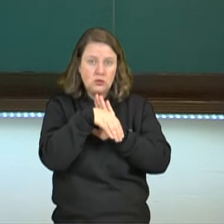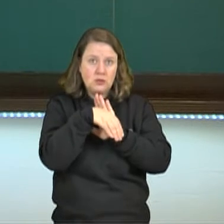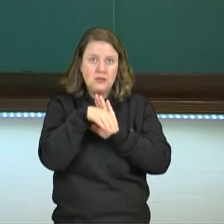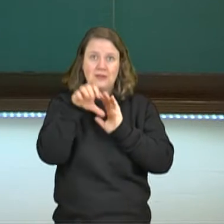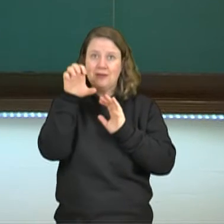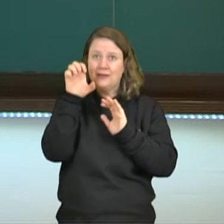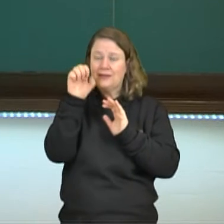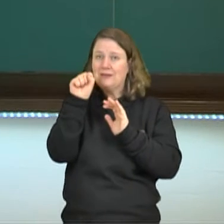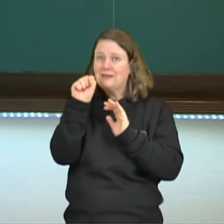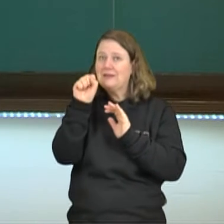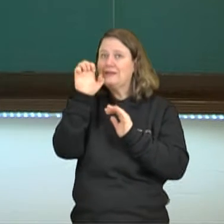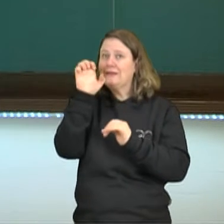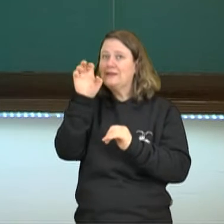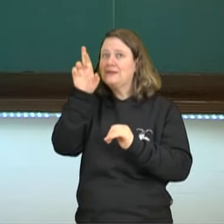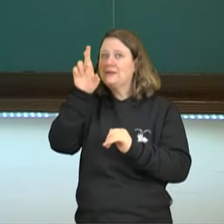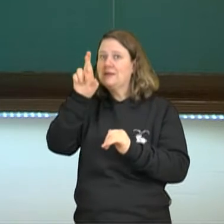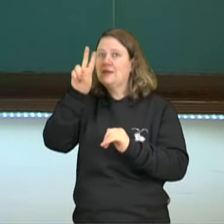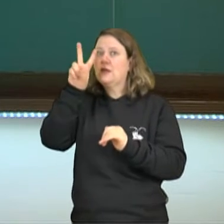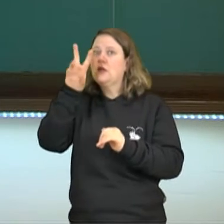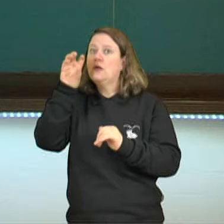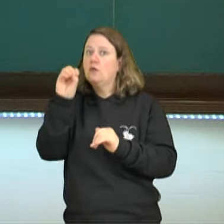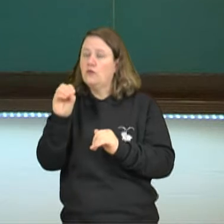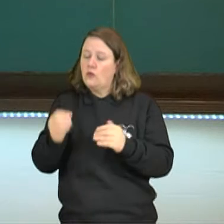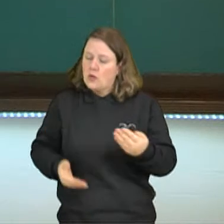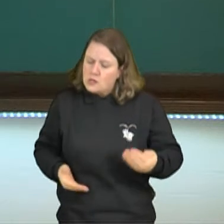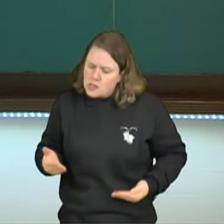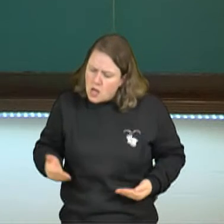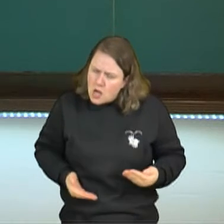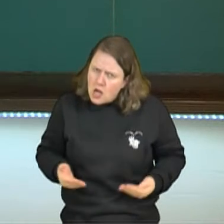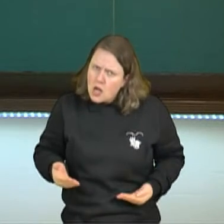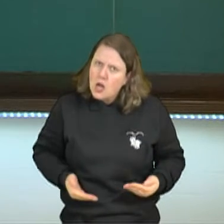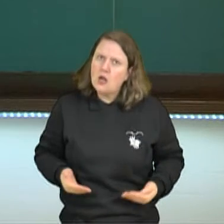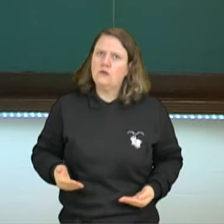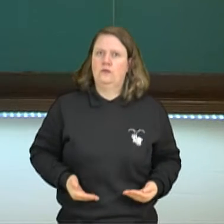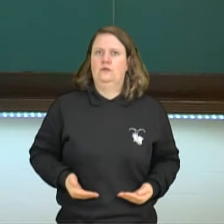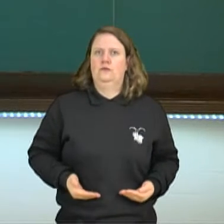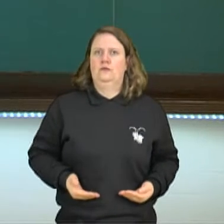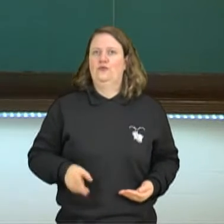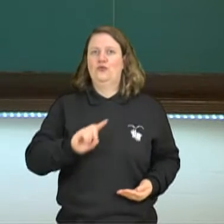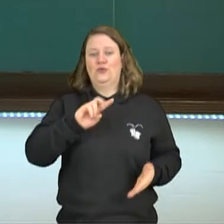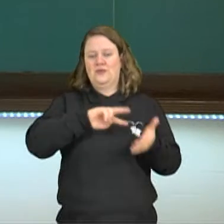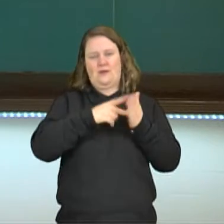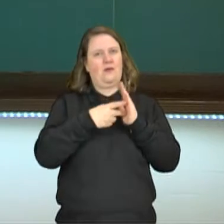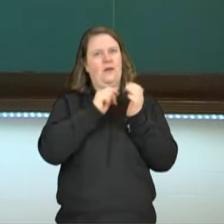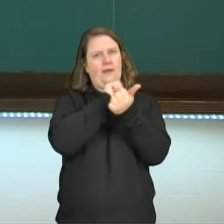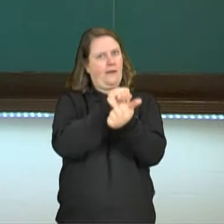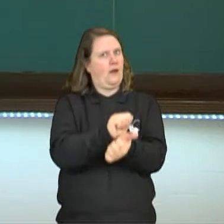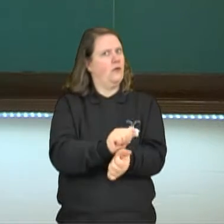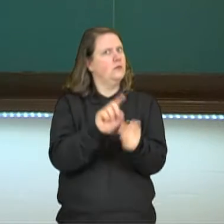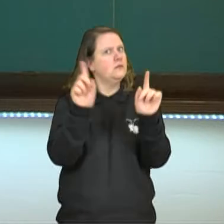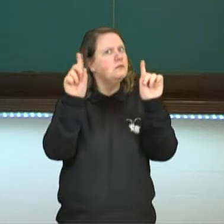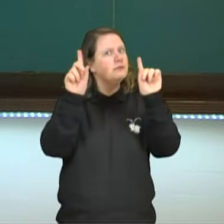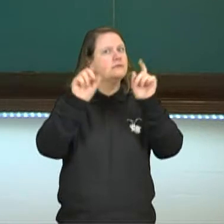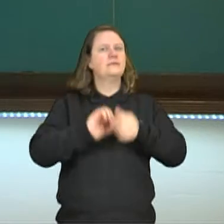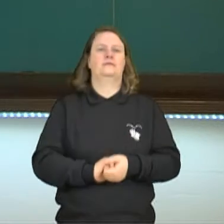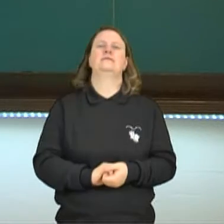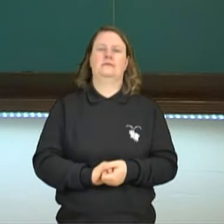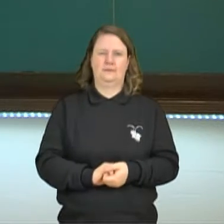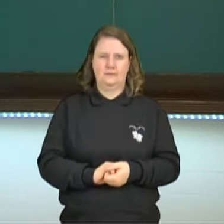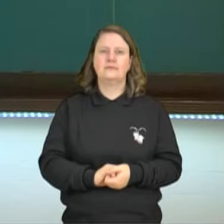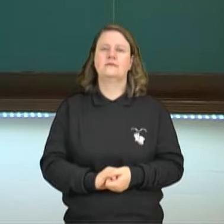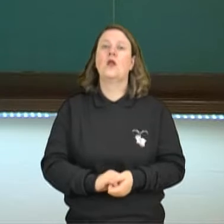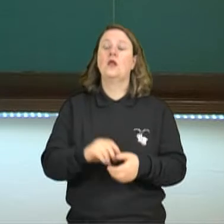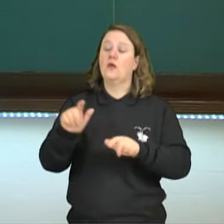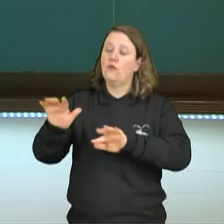servo e escravo. Pessoal da educação de jovens e adultos, servo não é escravo. E aqui o feudalismo. Então, o